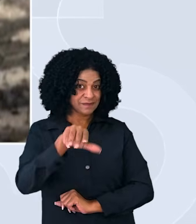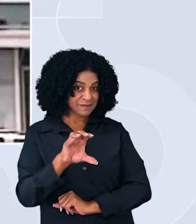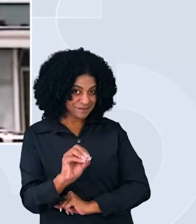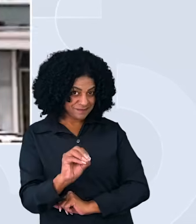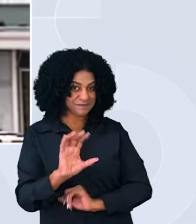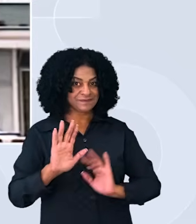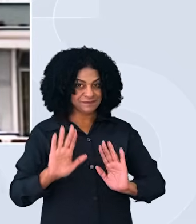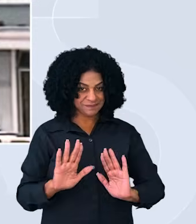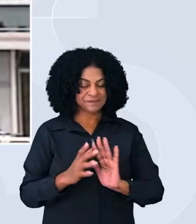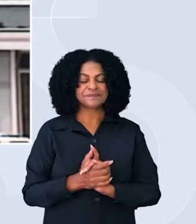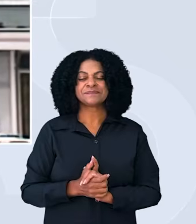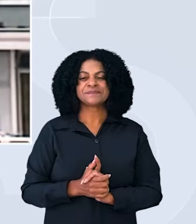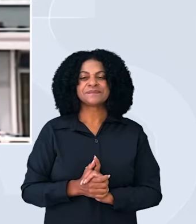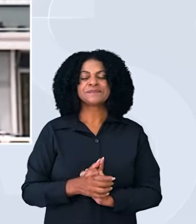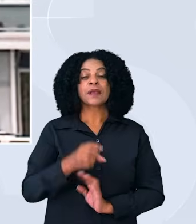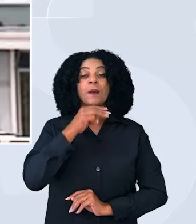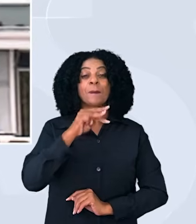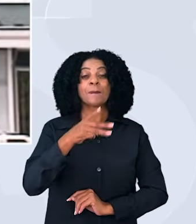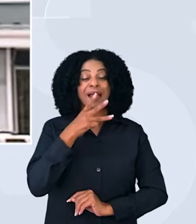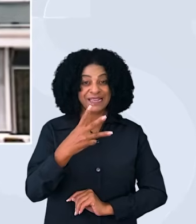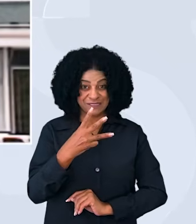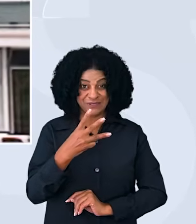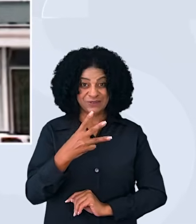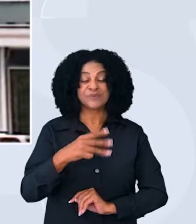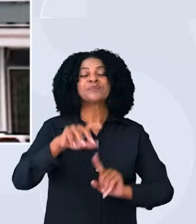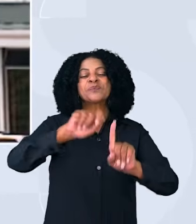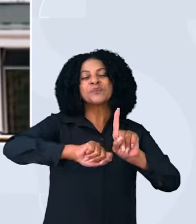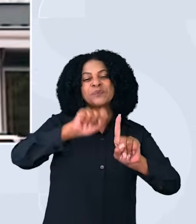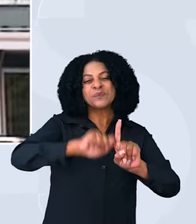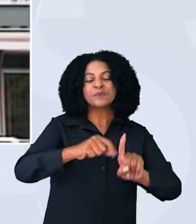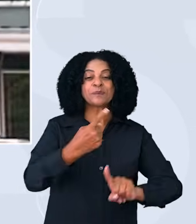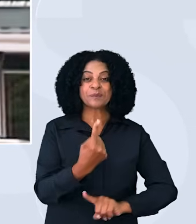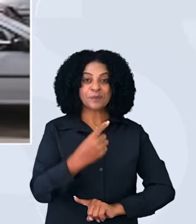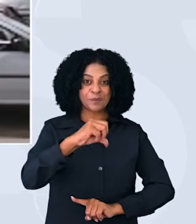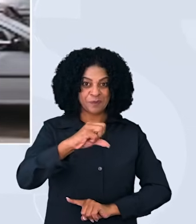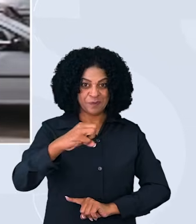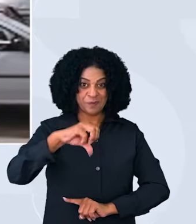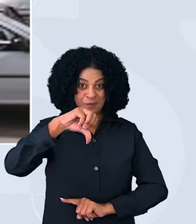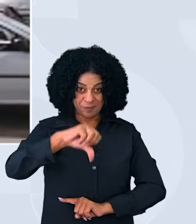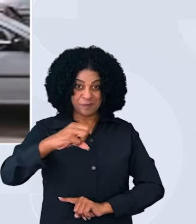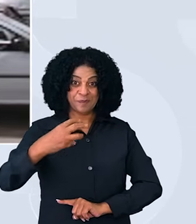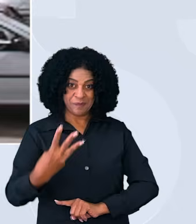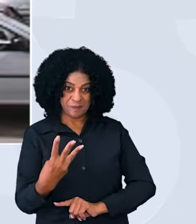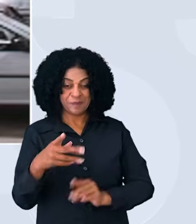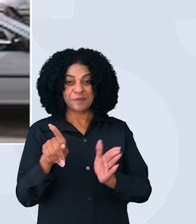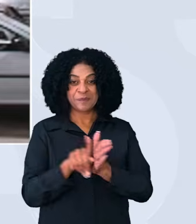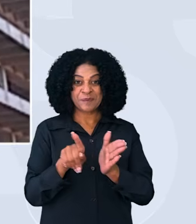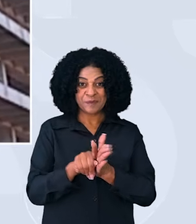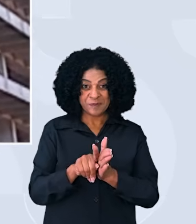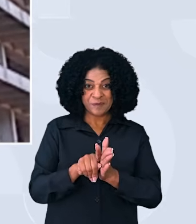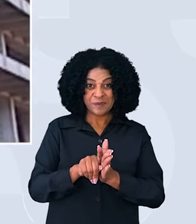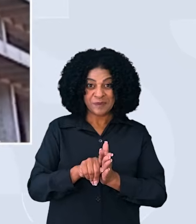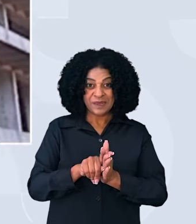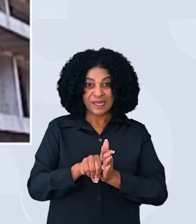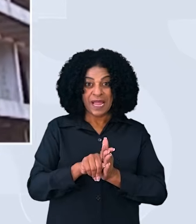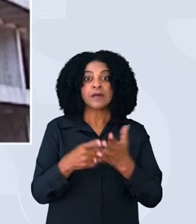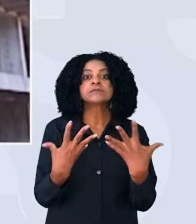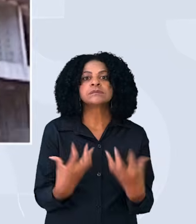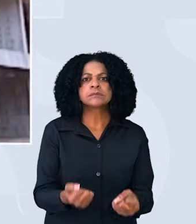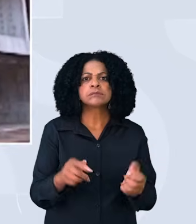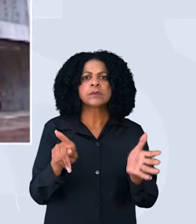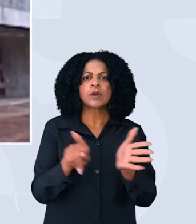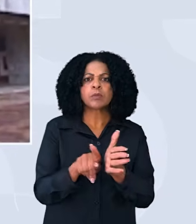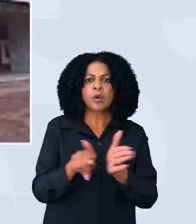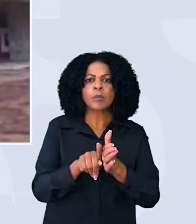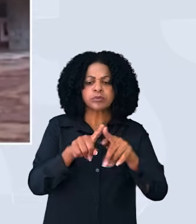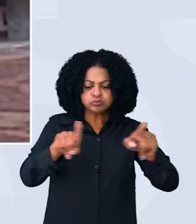1970, mas foi somente em março de 1993 que o Tribunal Pleno da Corte autorizou a